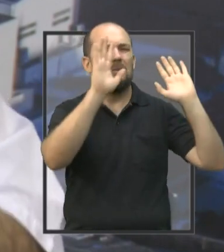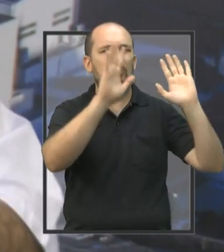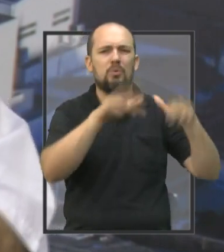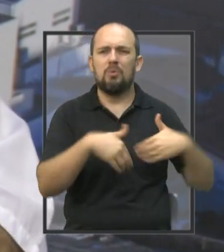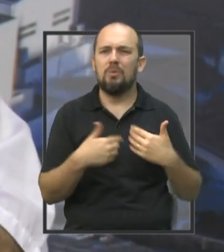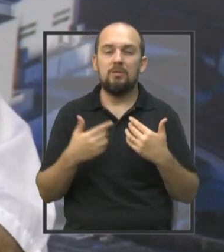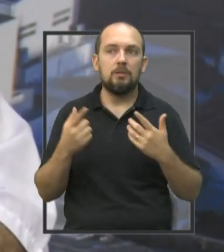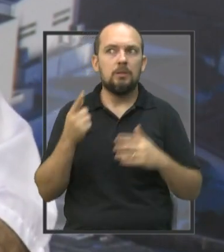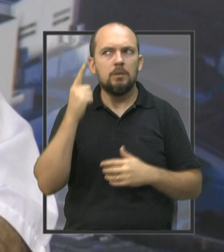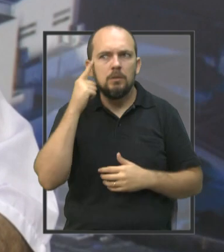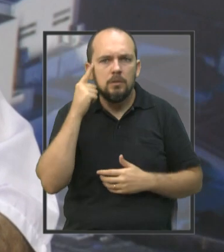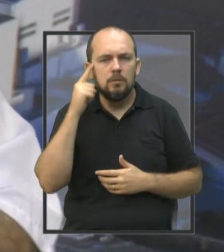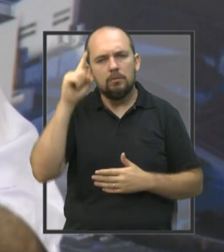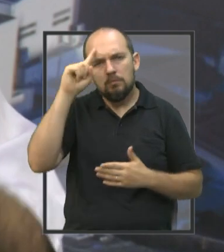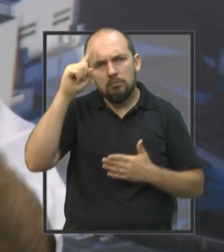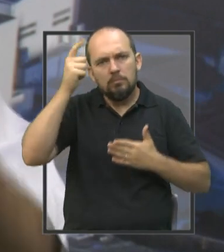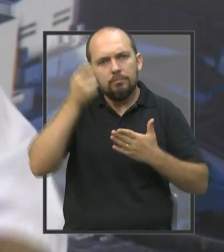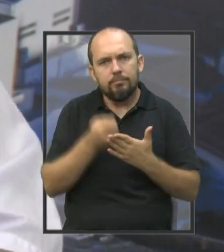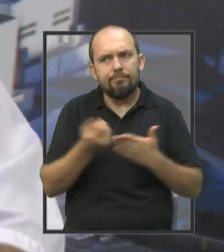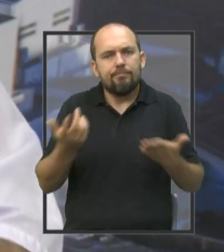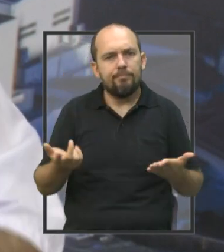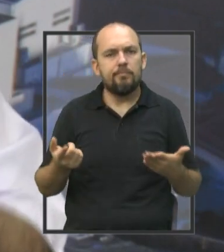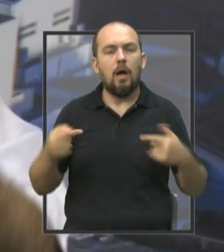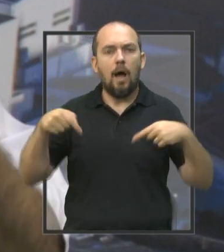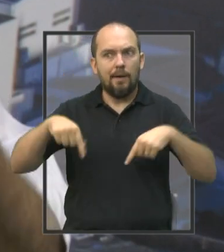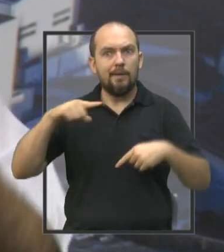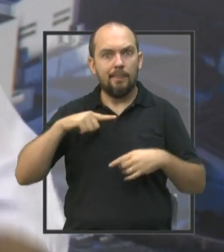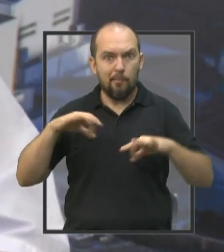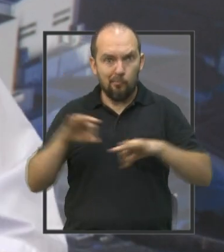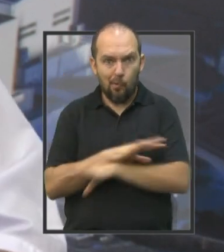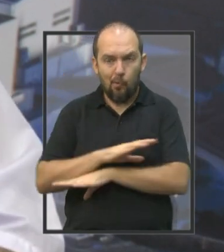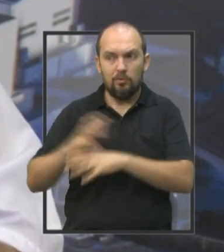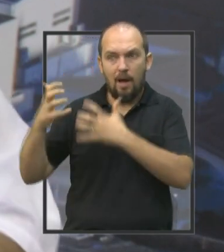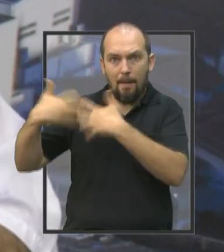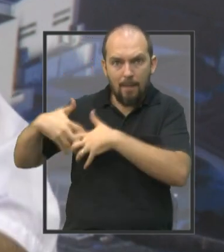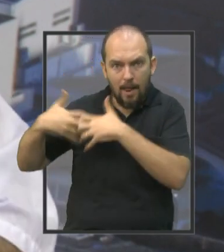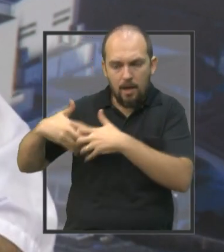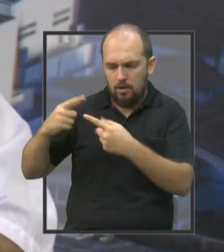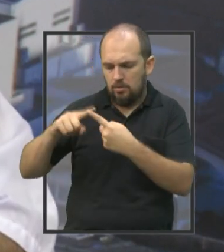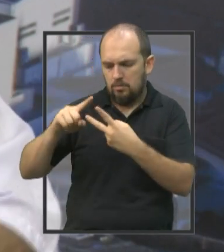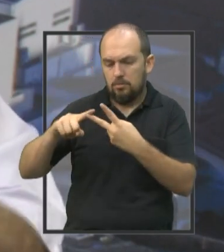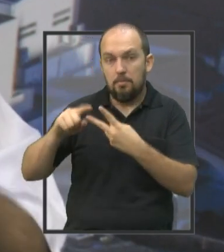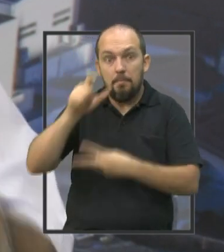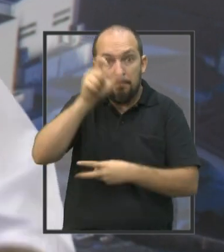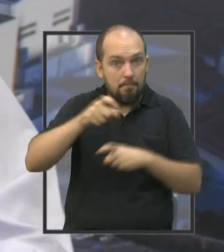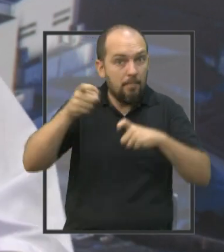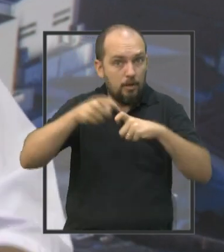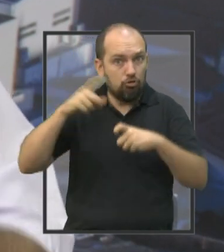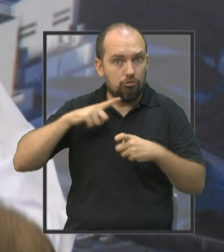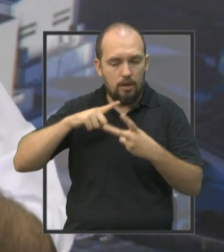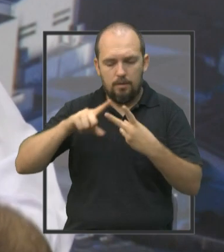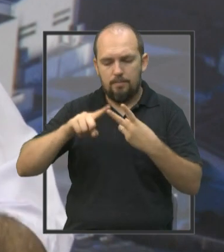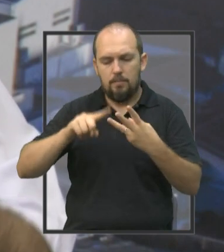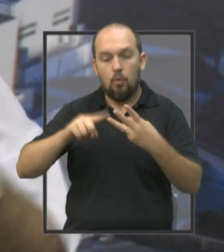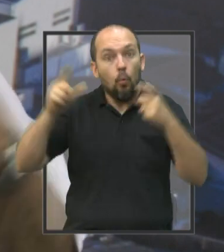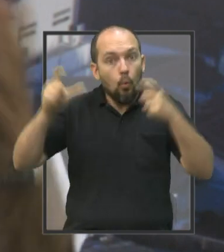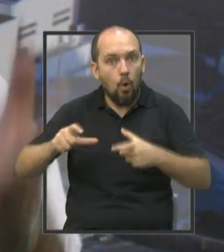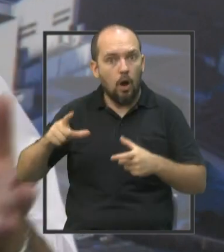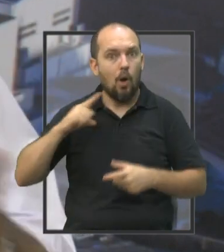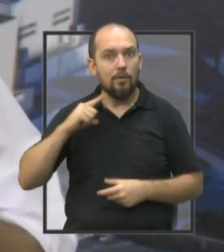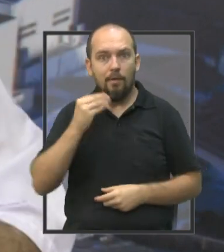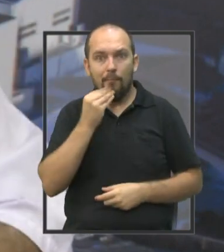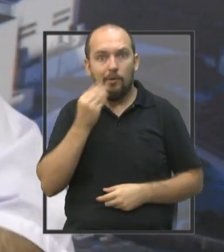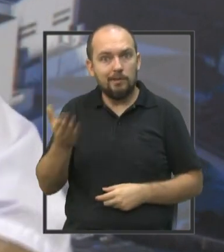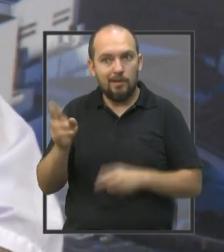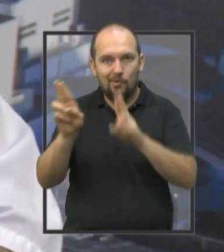Então, nós tínhamos aparelho, cirurgiões e local para fazer, que